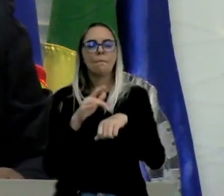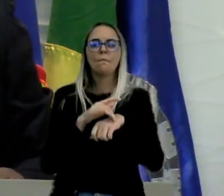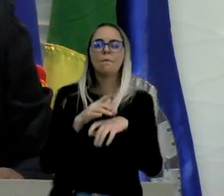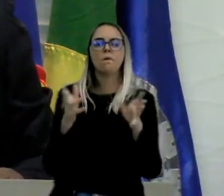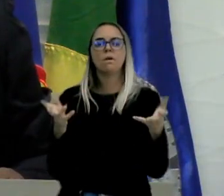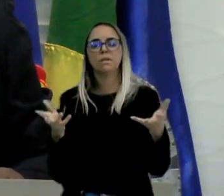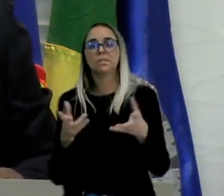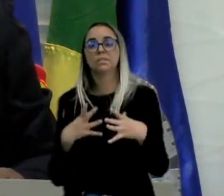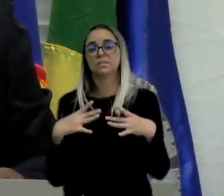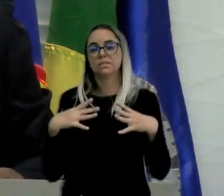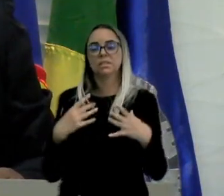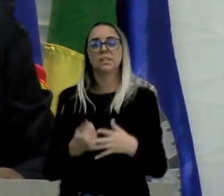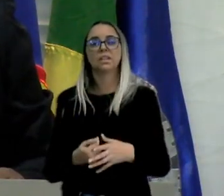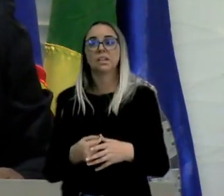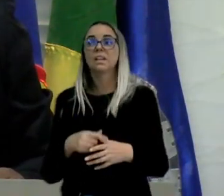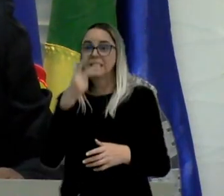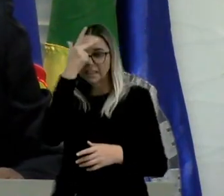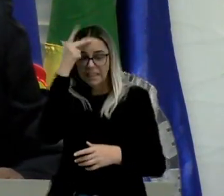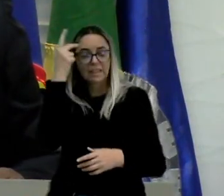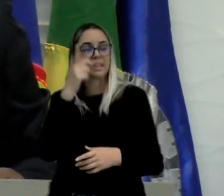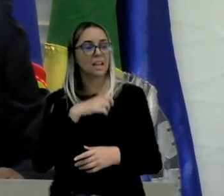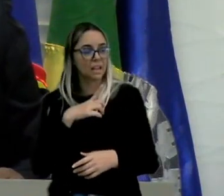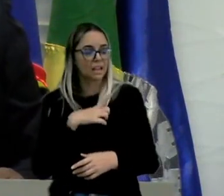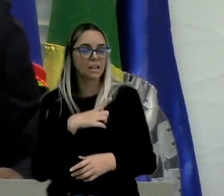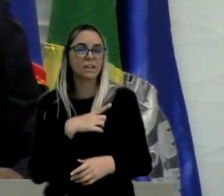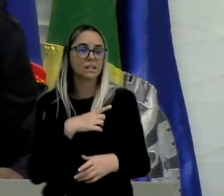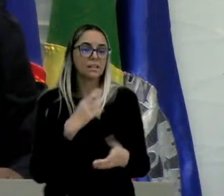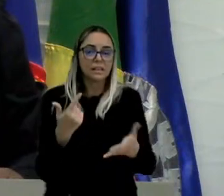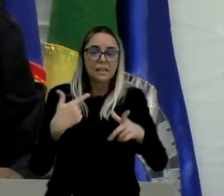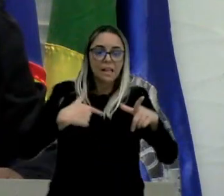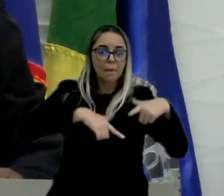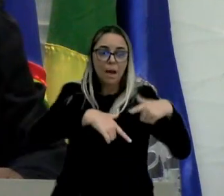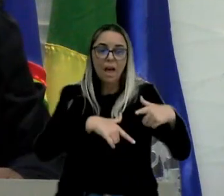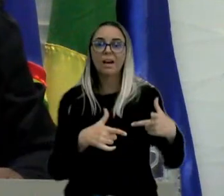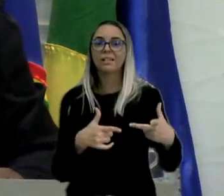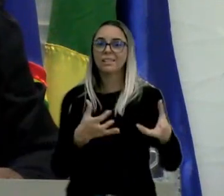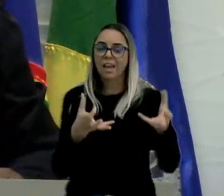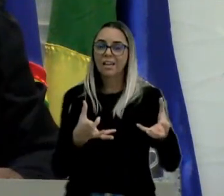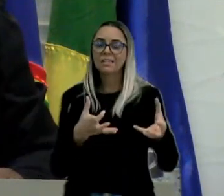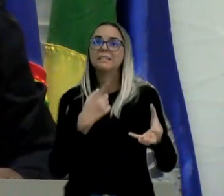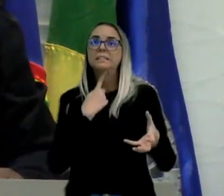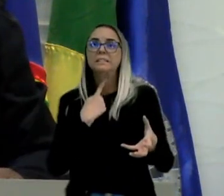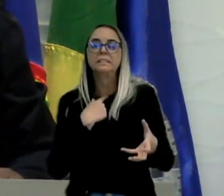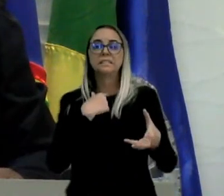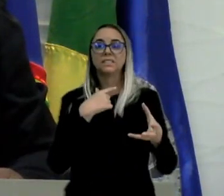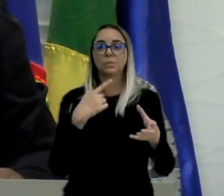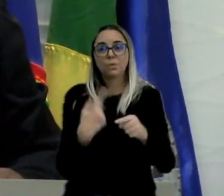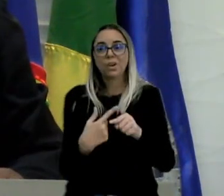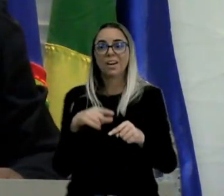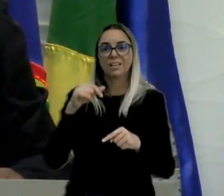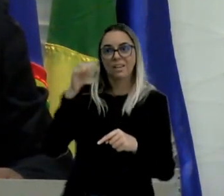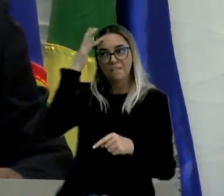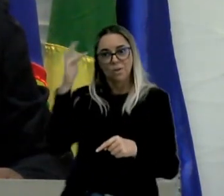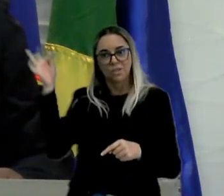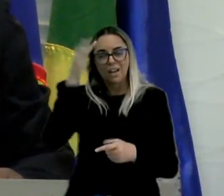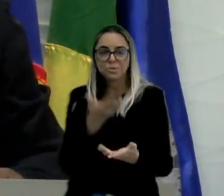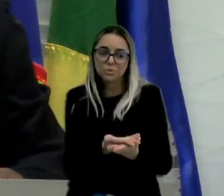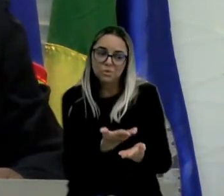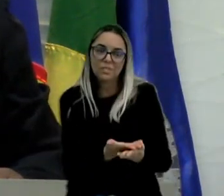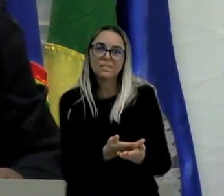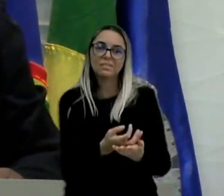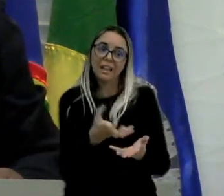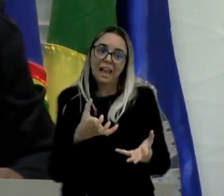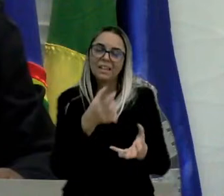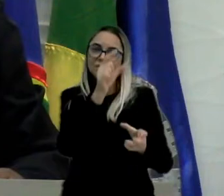quer que tá cursando faculdade que quer trabalhar de cuidador ele quer trabalhar